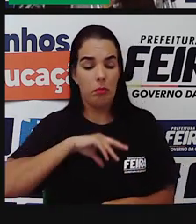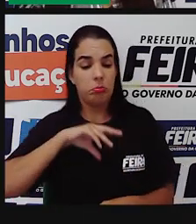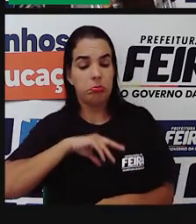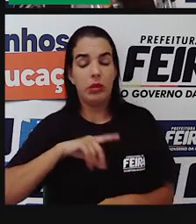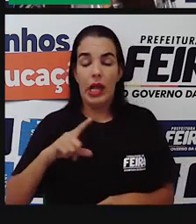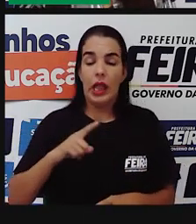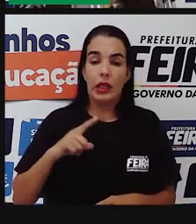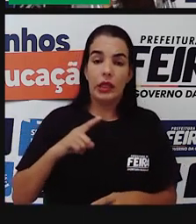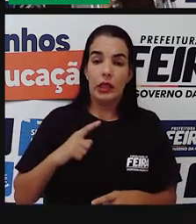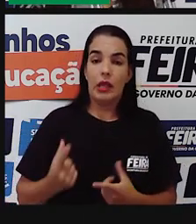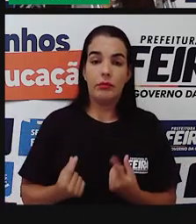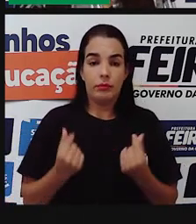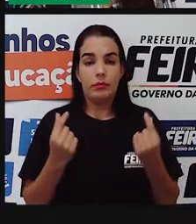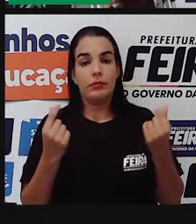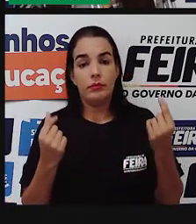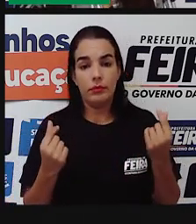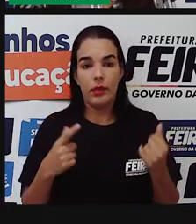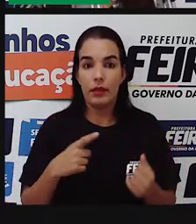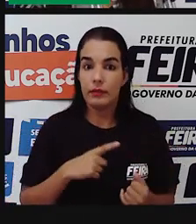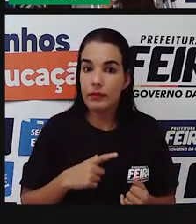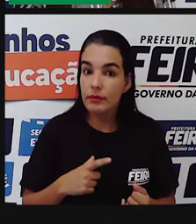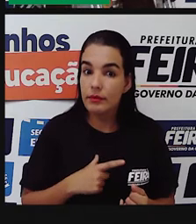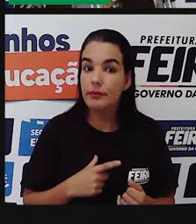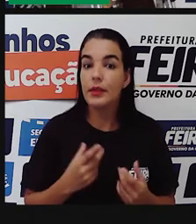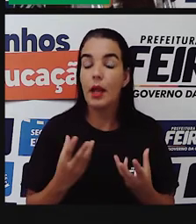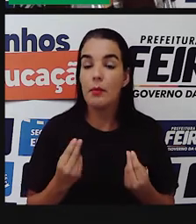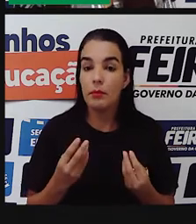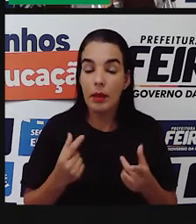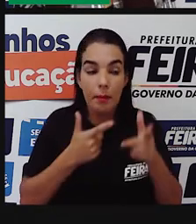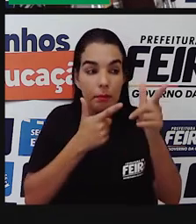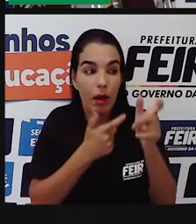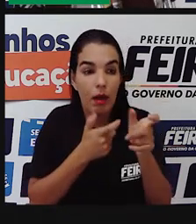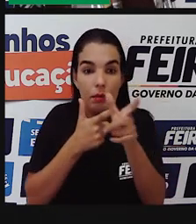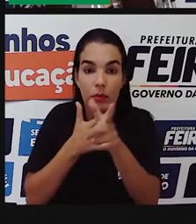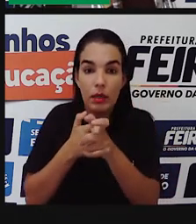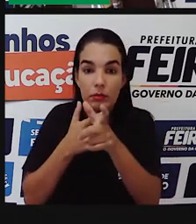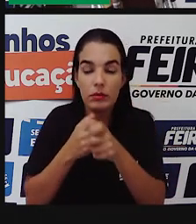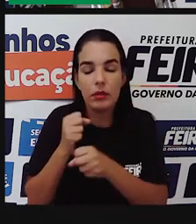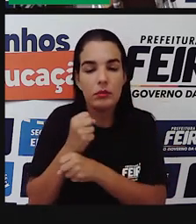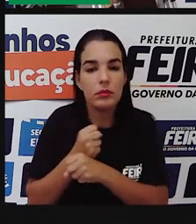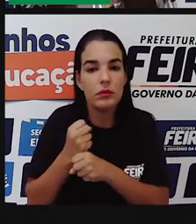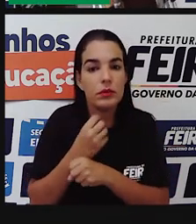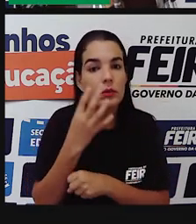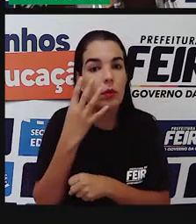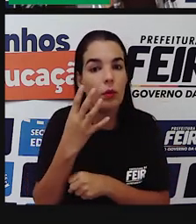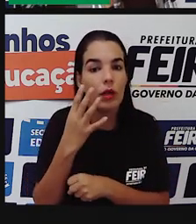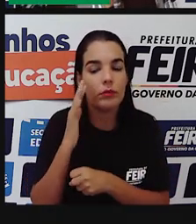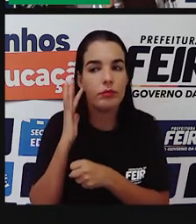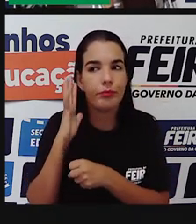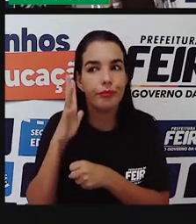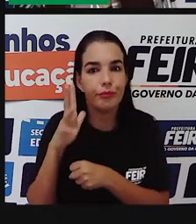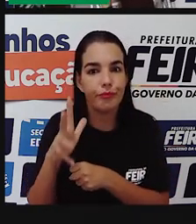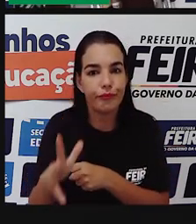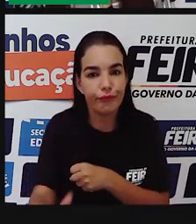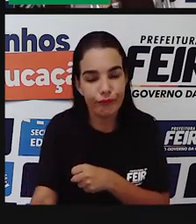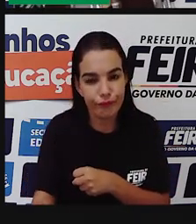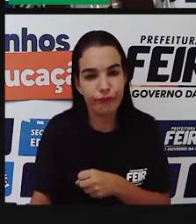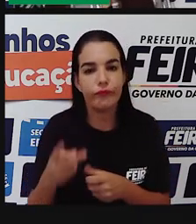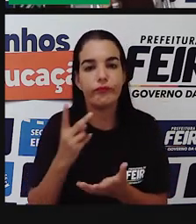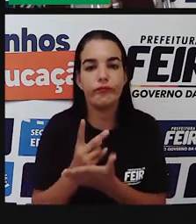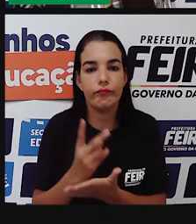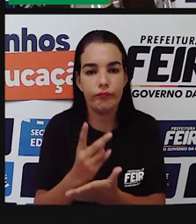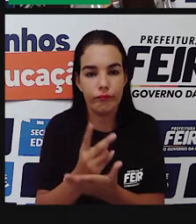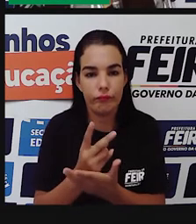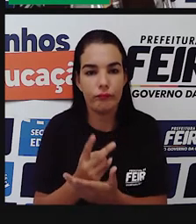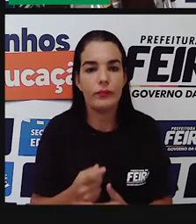Houveram conflitos armados por mais de 4 anos e as consequências dessa guerra dos mascates, dessa